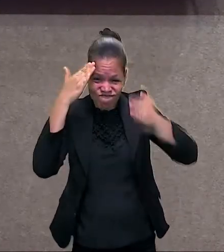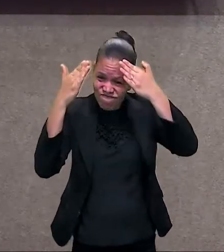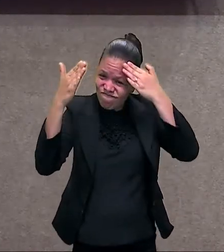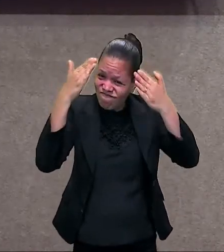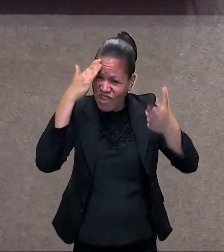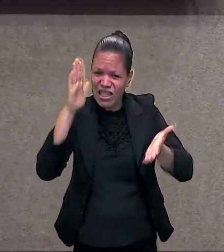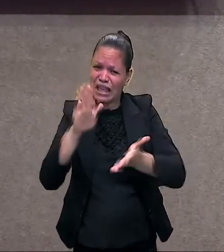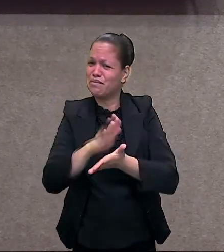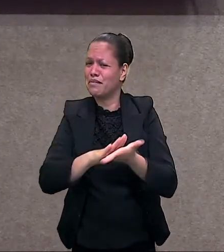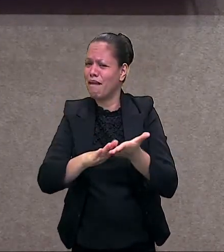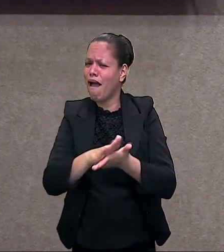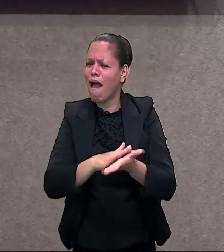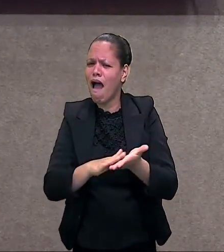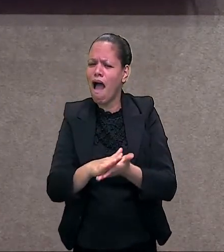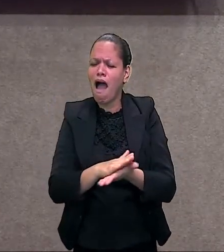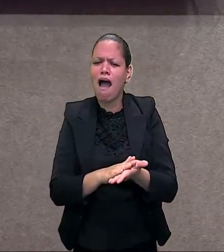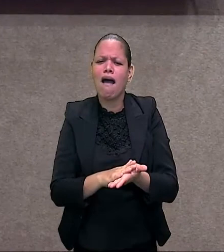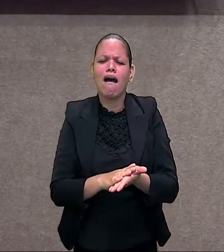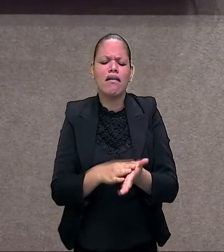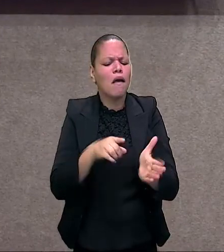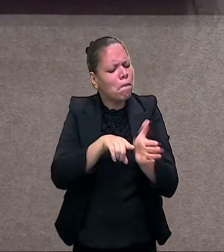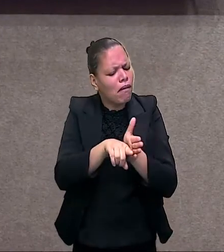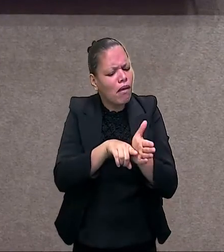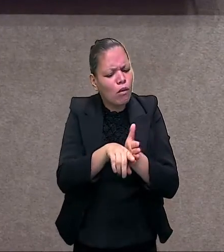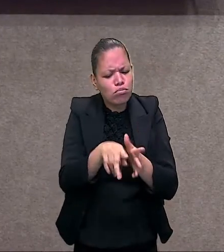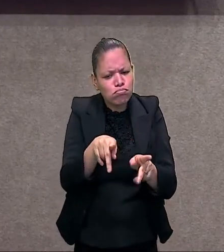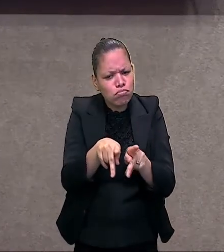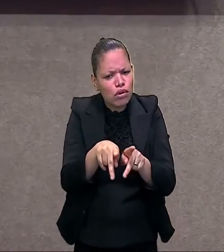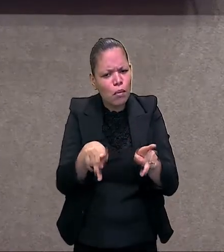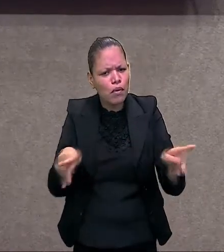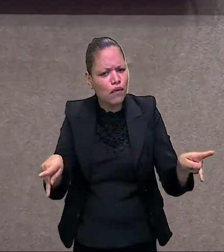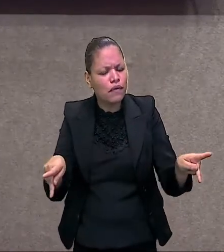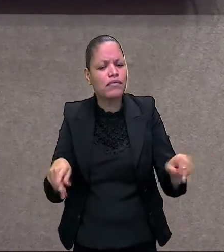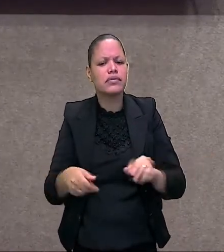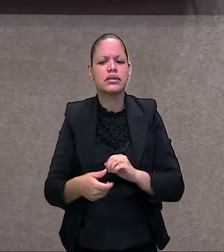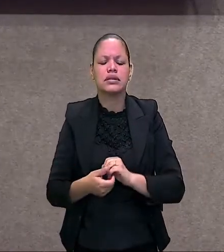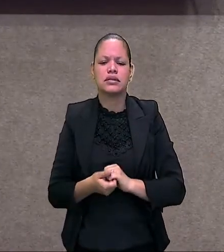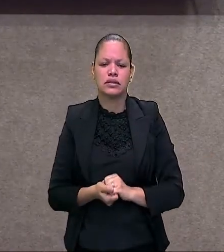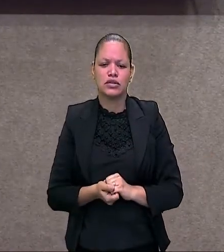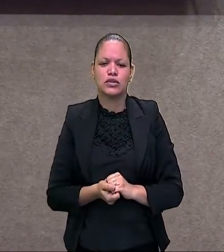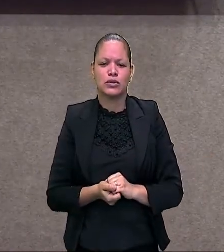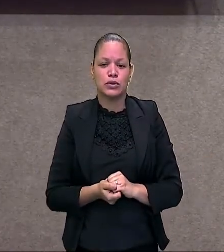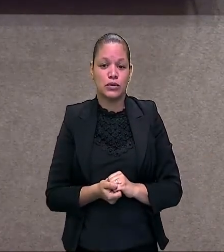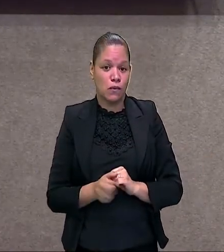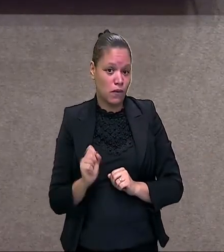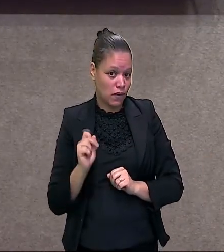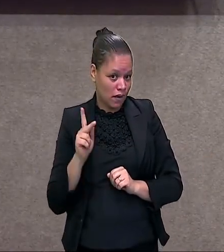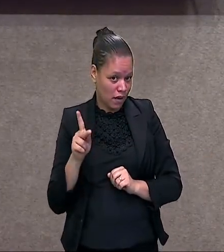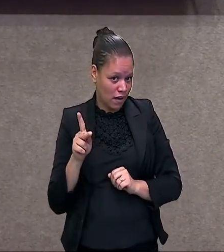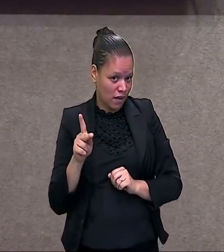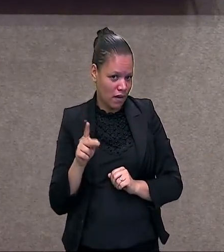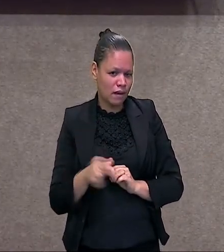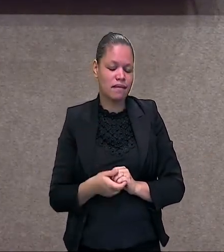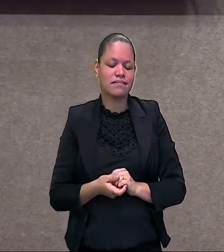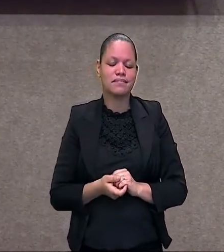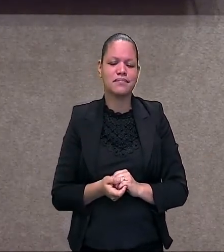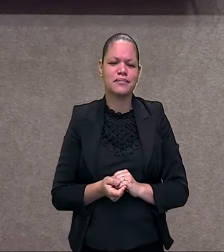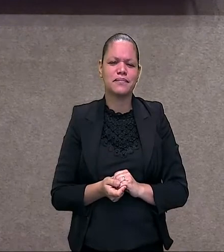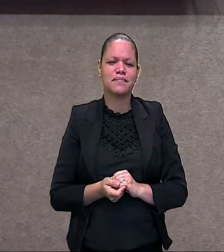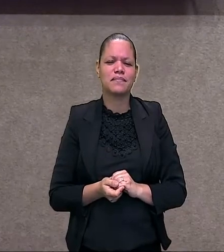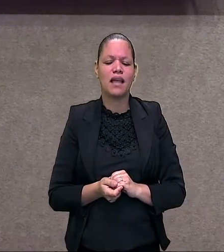seu professor aí no fórum da plataforma que ele vai estar atendendo você, tirando as suas